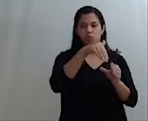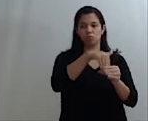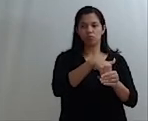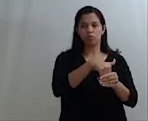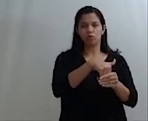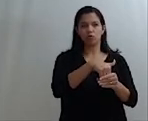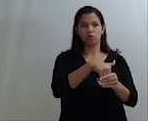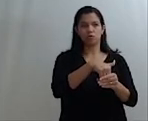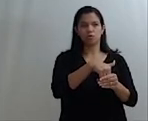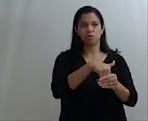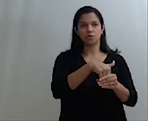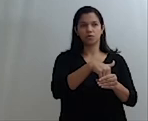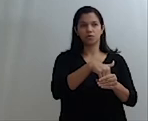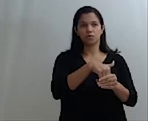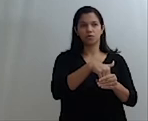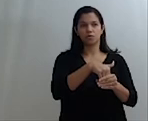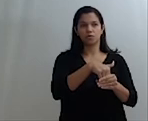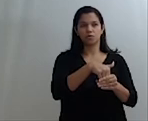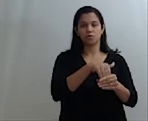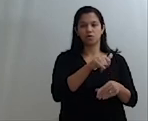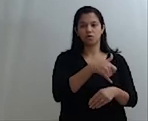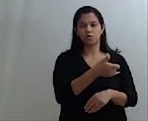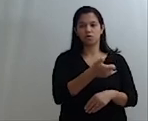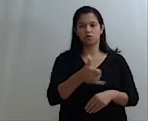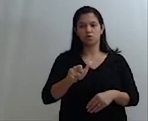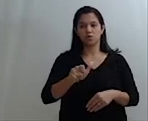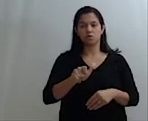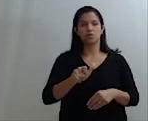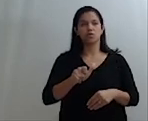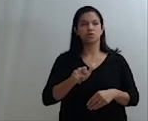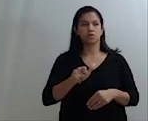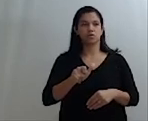voto negando o provimento ao agravo